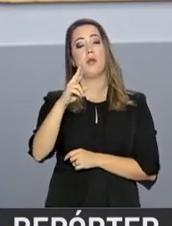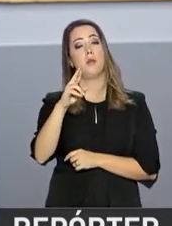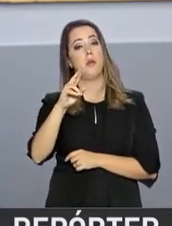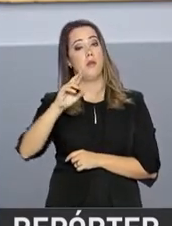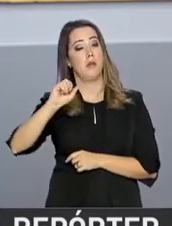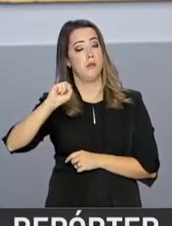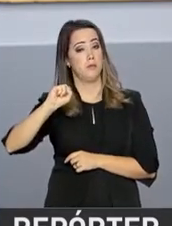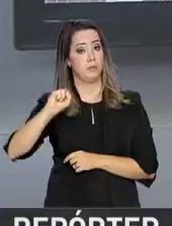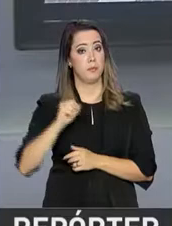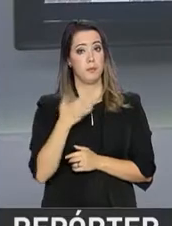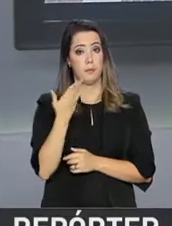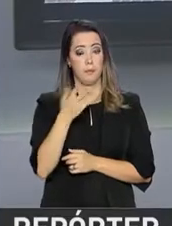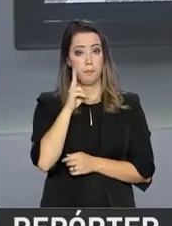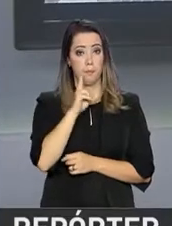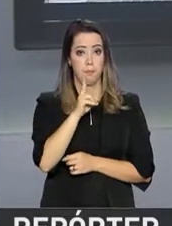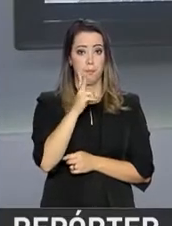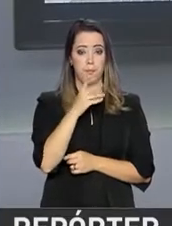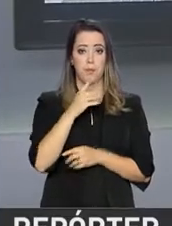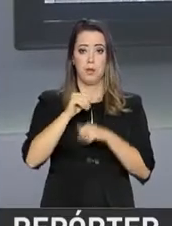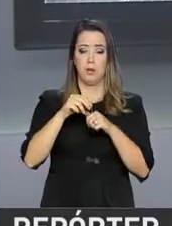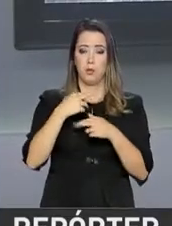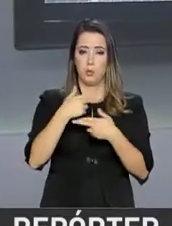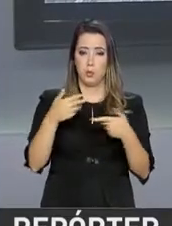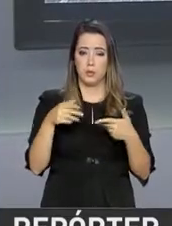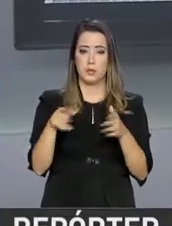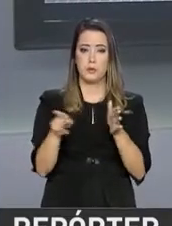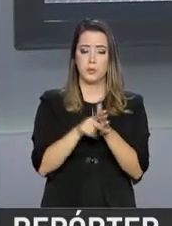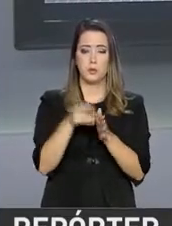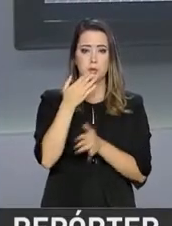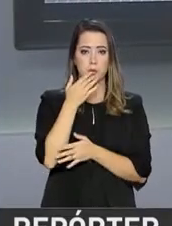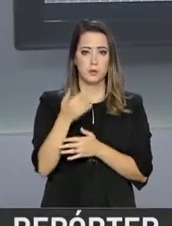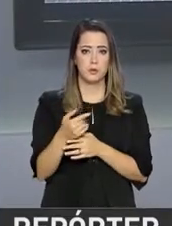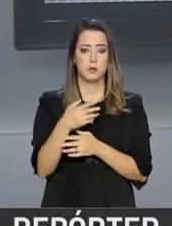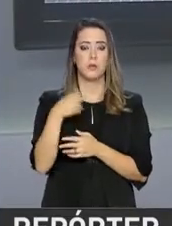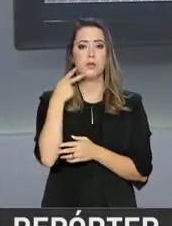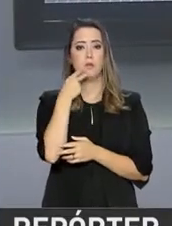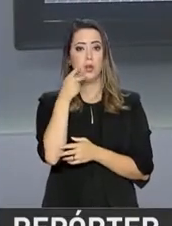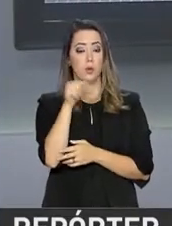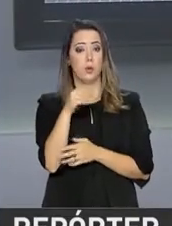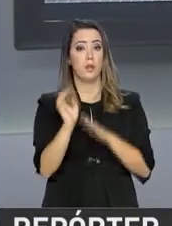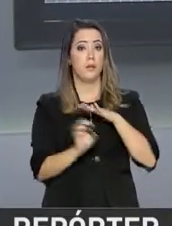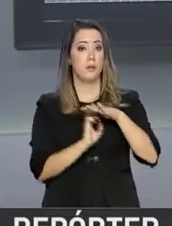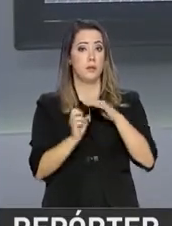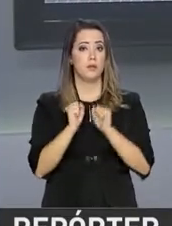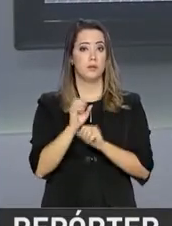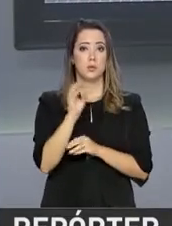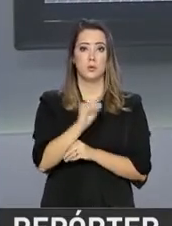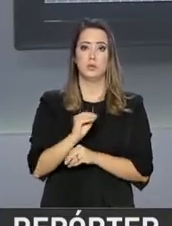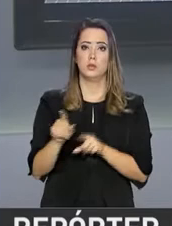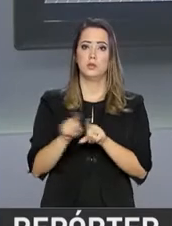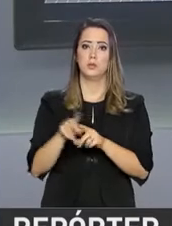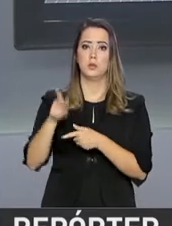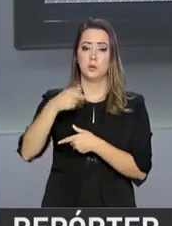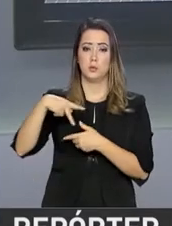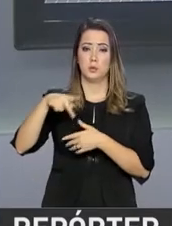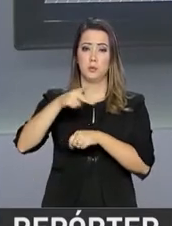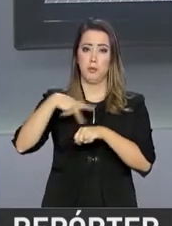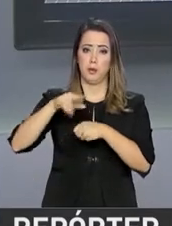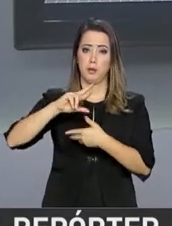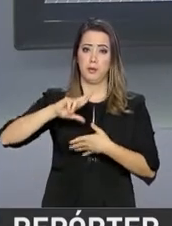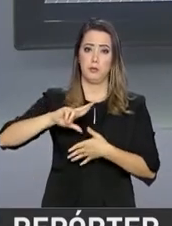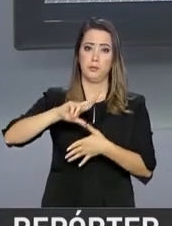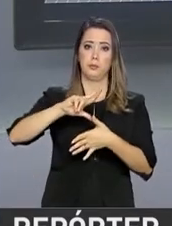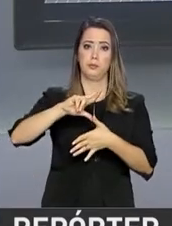do sangue. Na cerimônia, o ministro Ricardo Barros destacou que a Hemobras poderá atender também os países da América